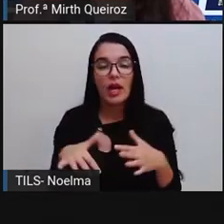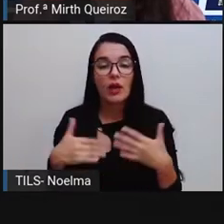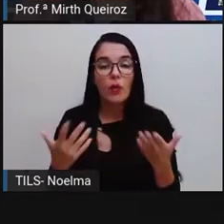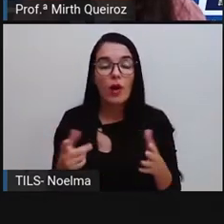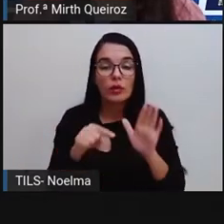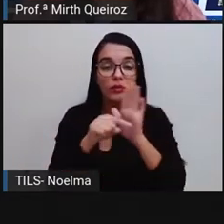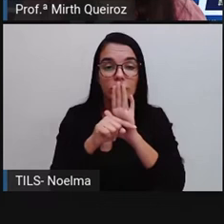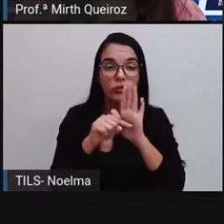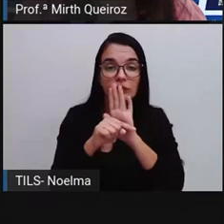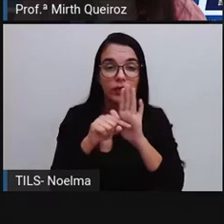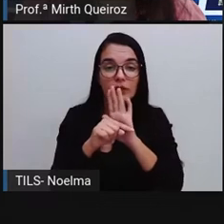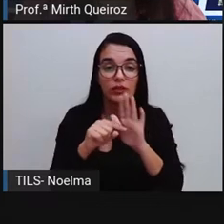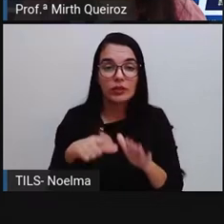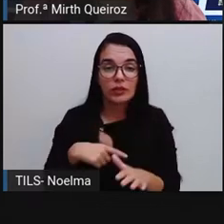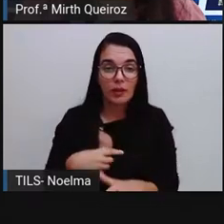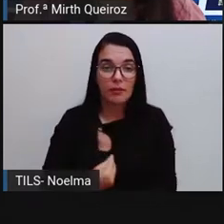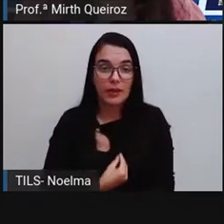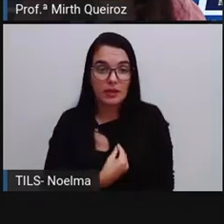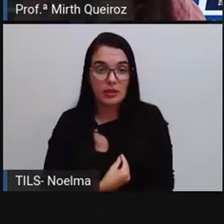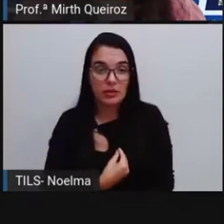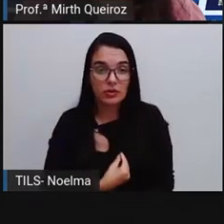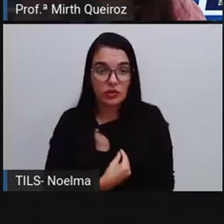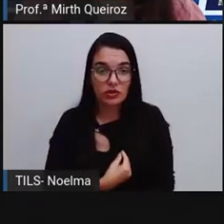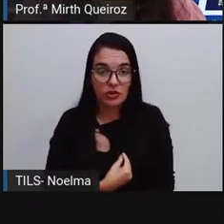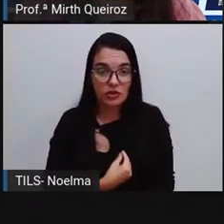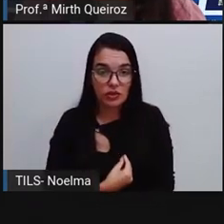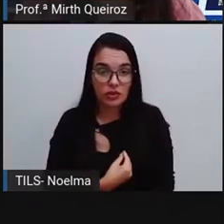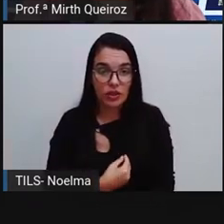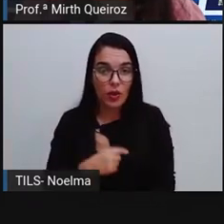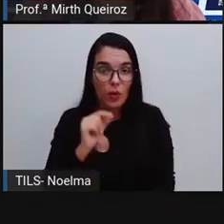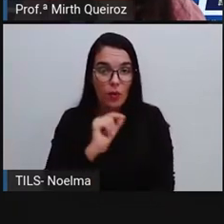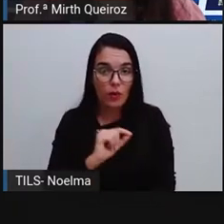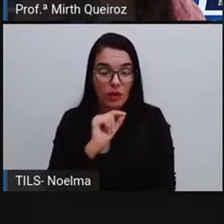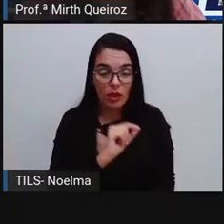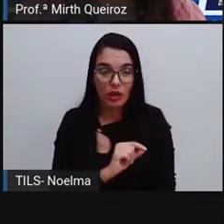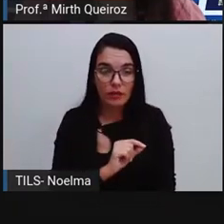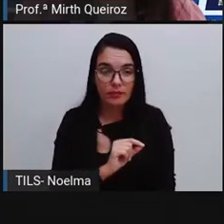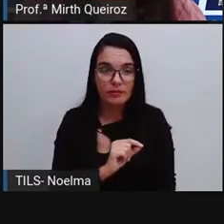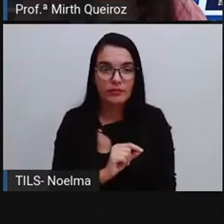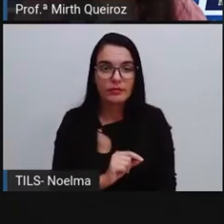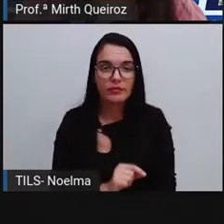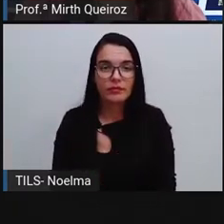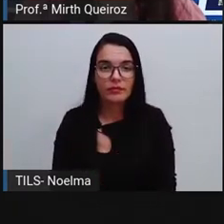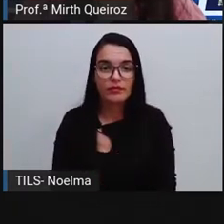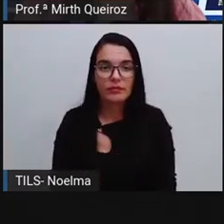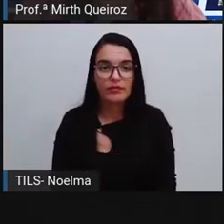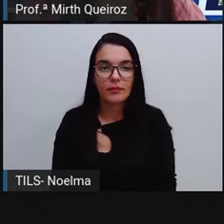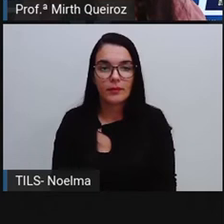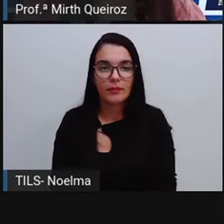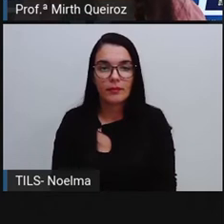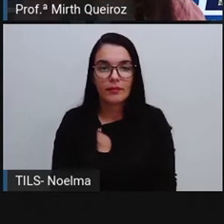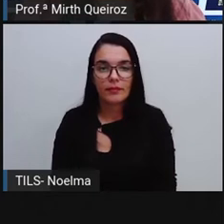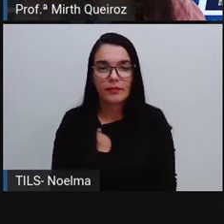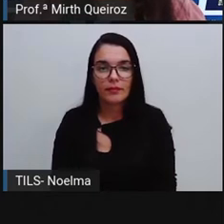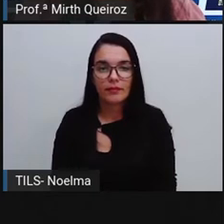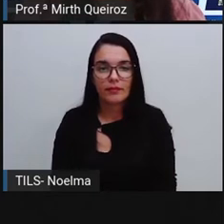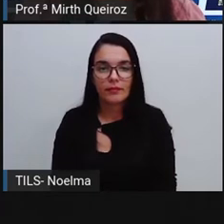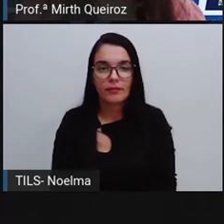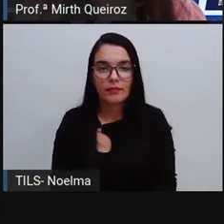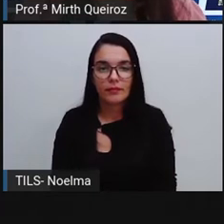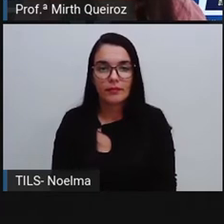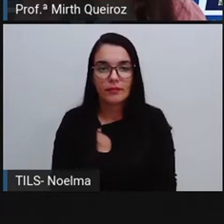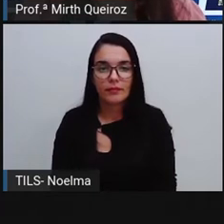presente entre, né? A diferença percentual, a diferença é continha de menos, né? A conta de